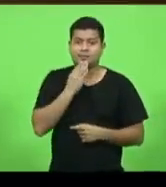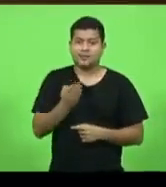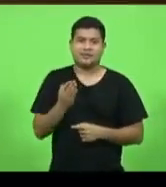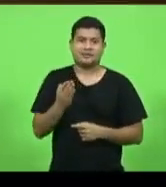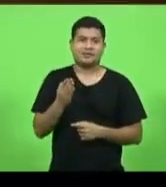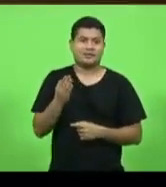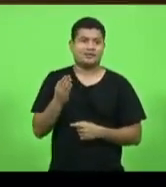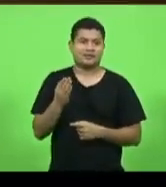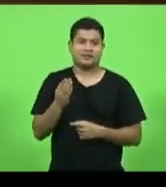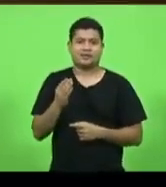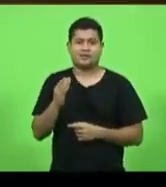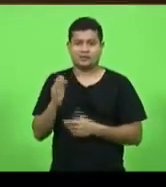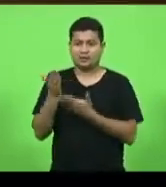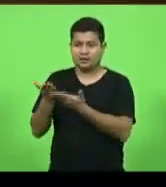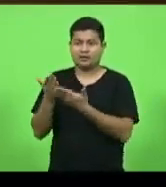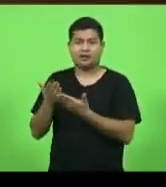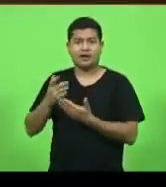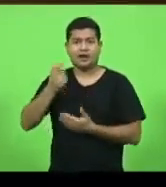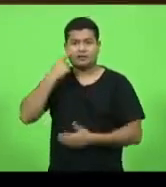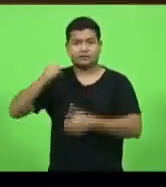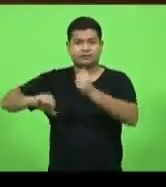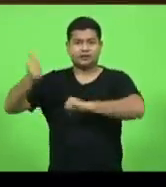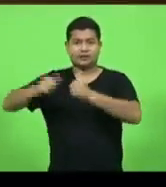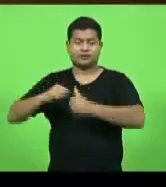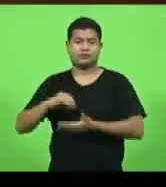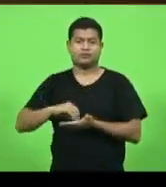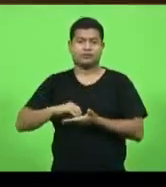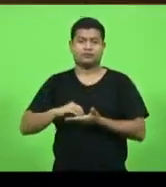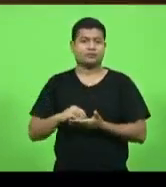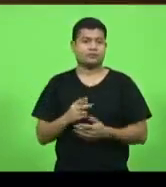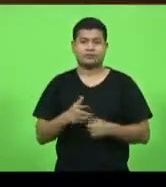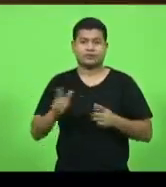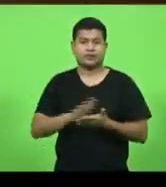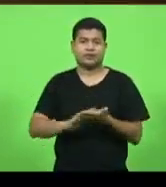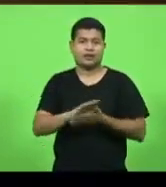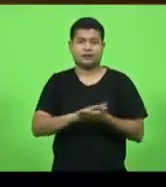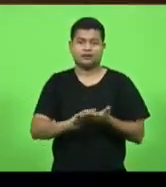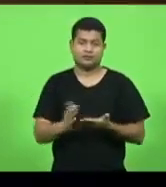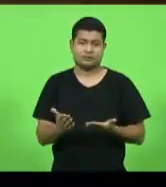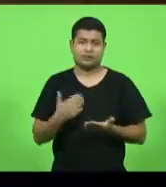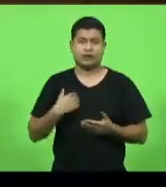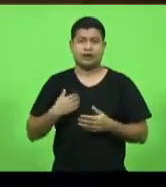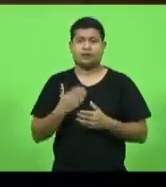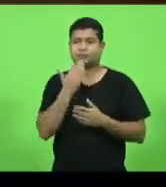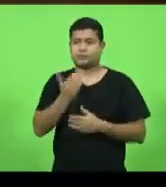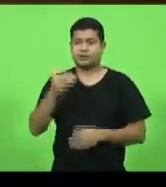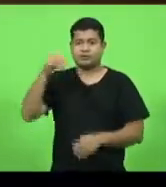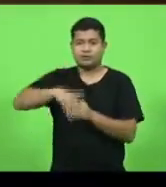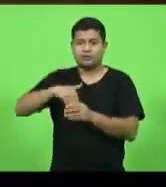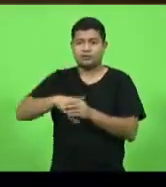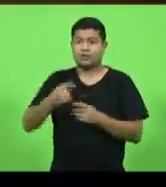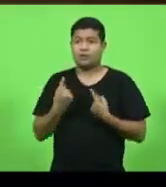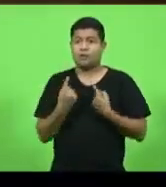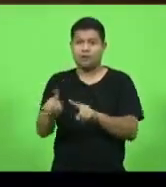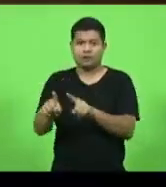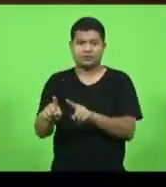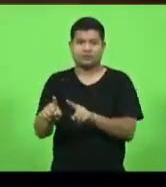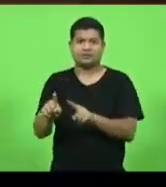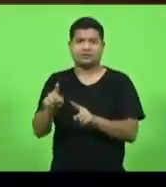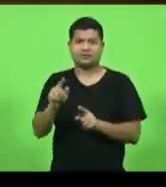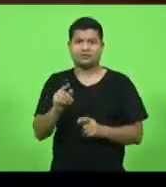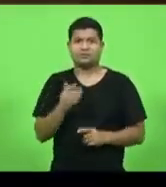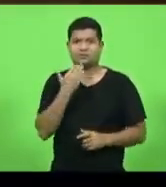aos deputados para que a gente vote contrário a este requerimento, em respeito ao regimento,